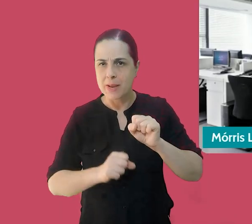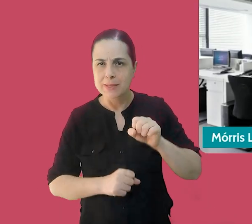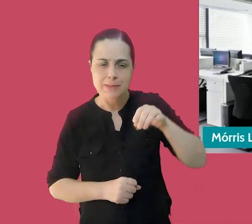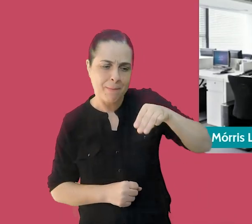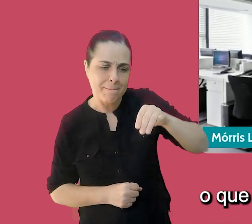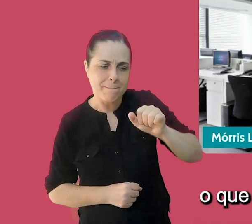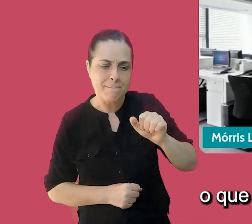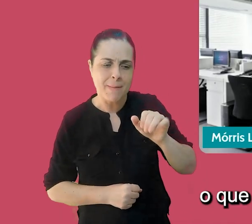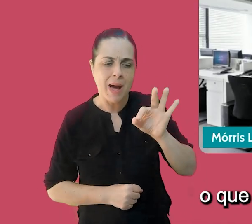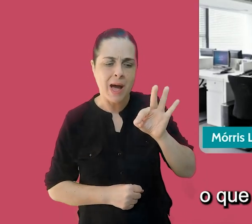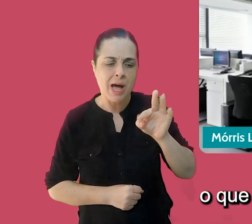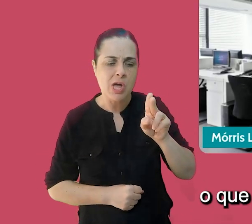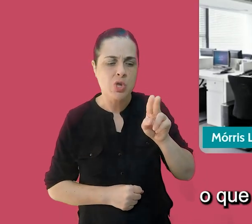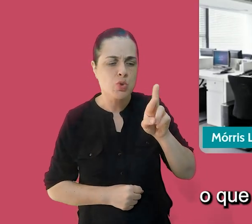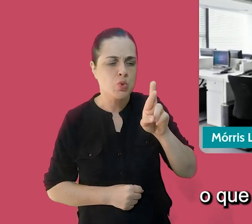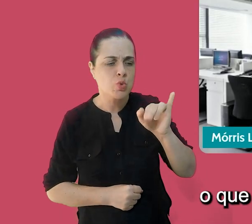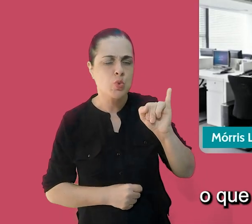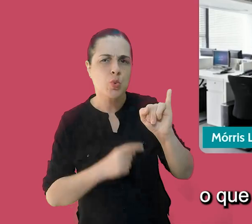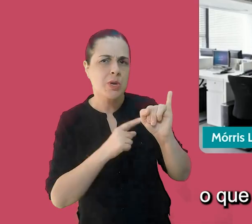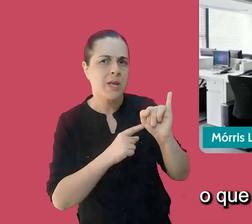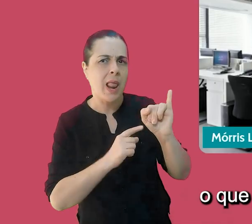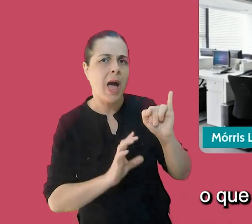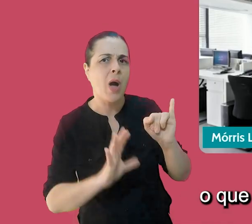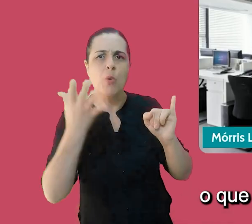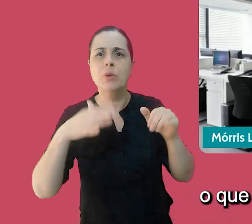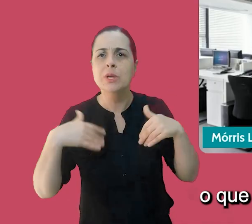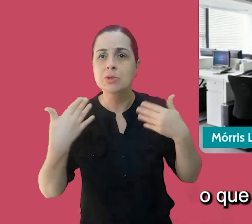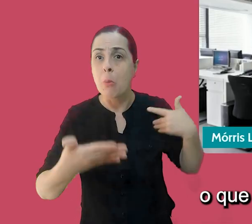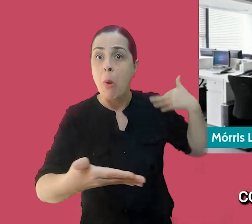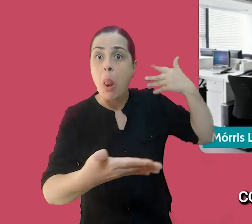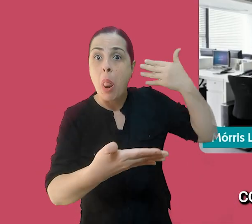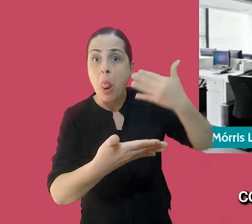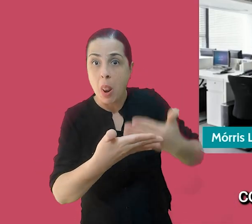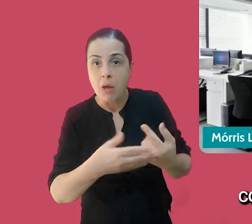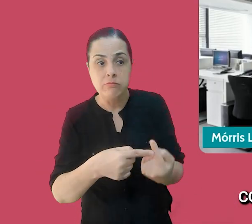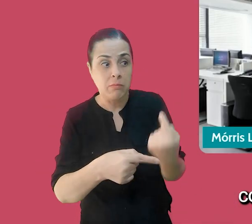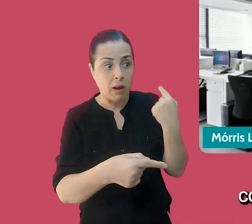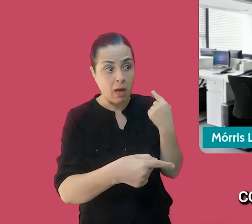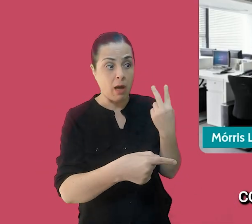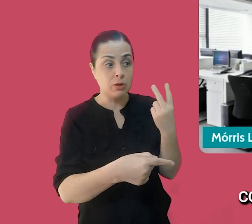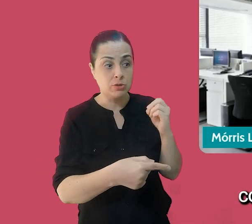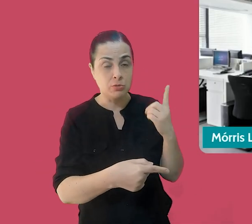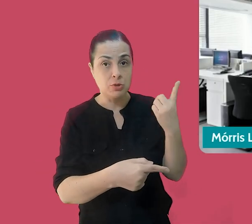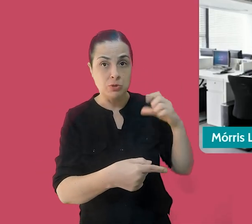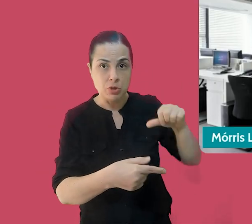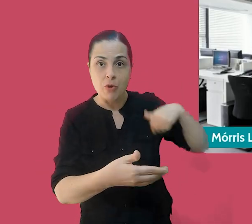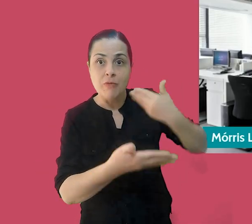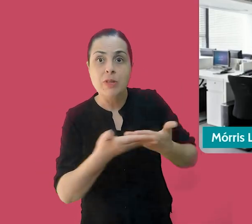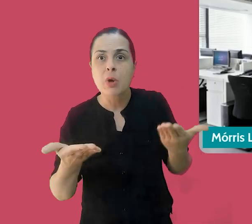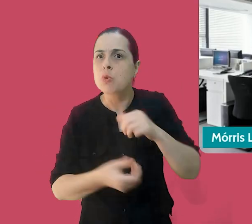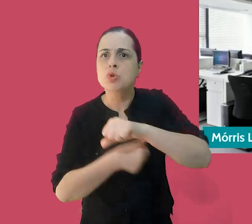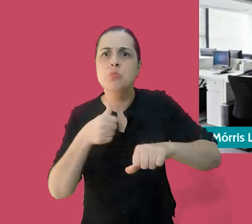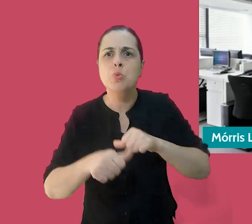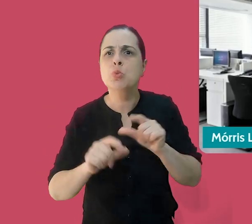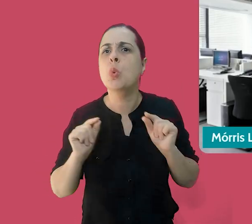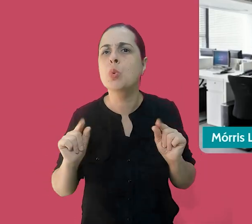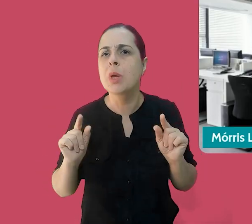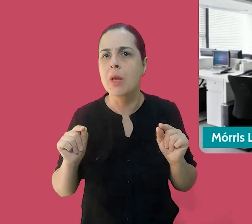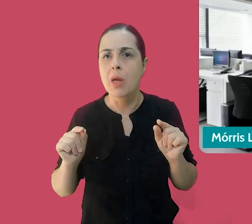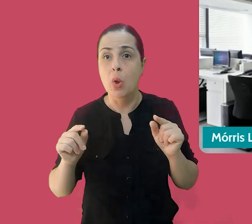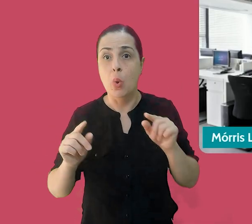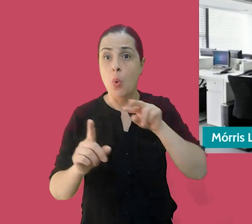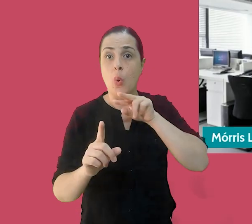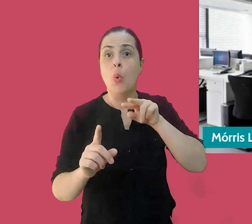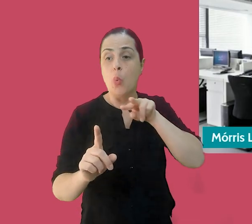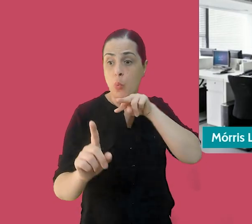acontecendo, o que mudou de 2019 para cá, né, com esse olhar geracional? Legal,